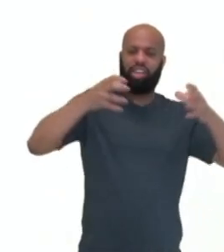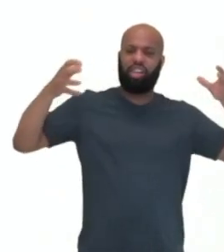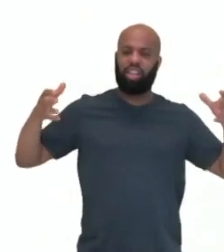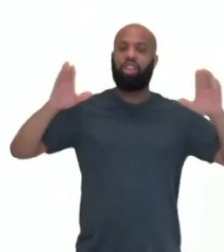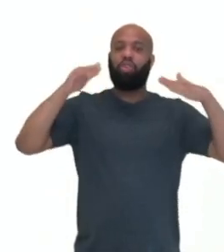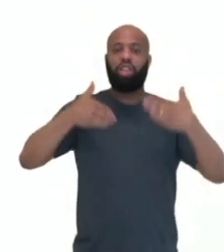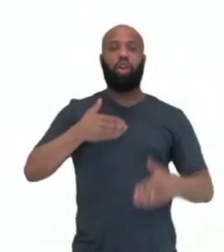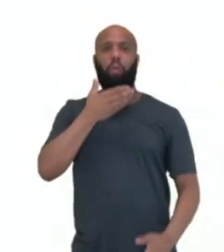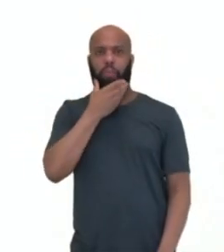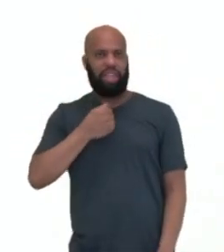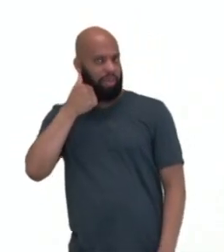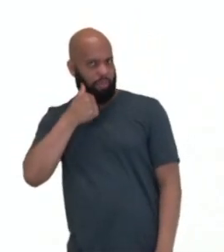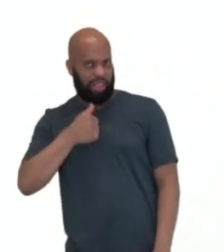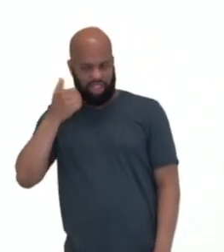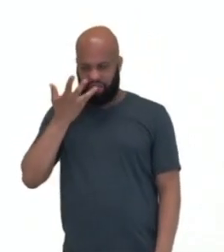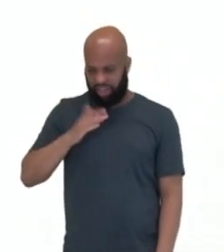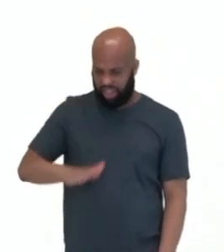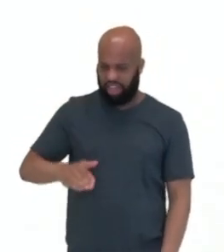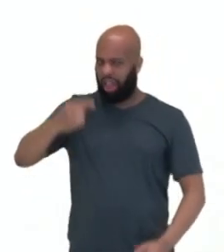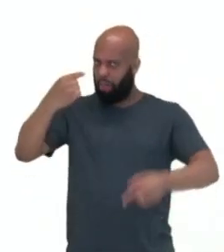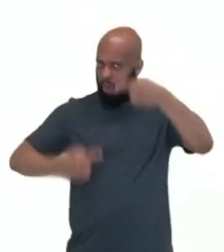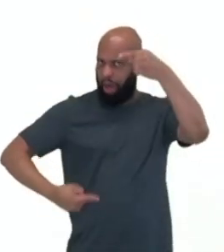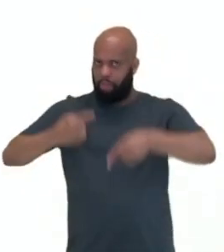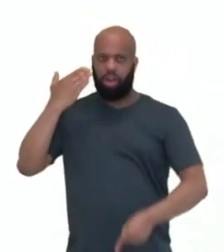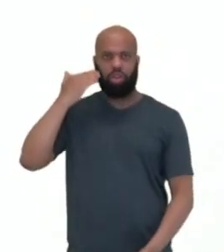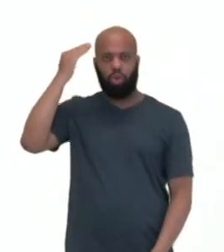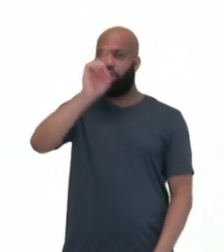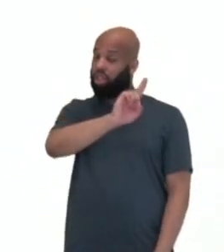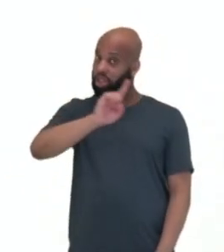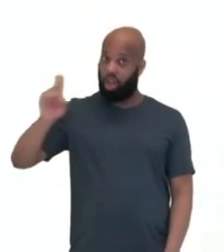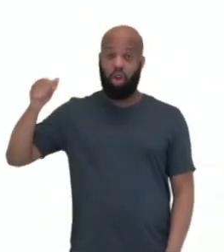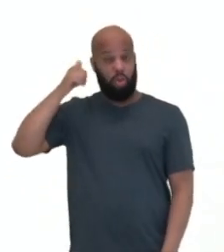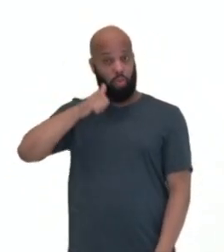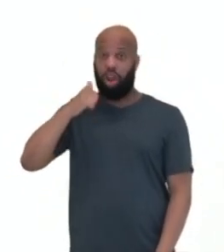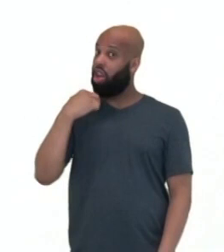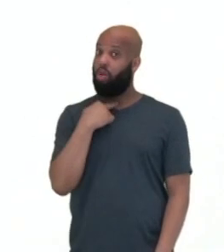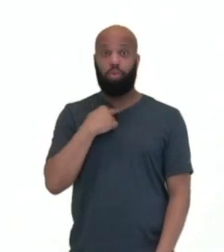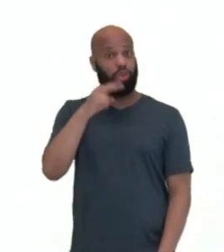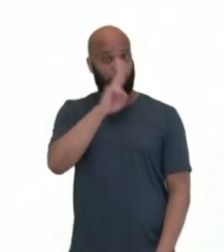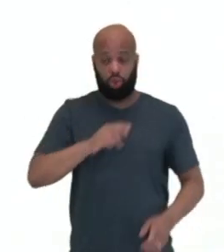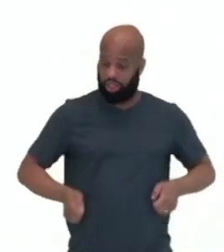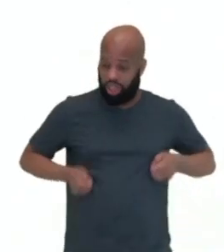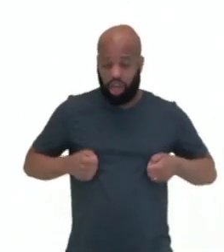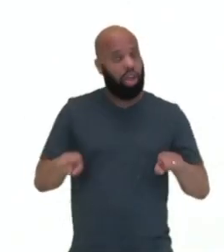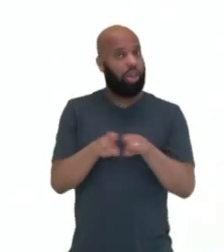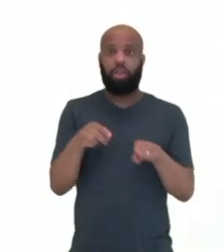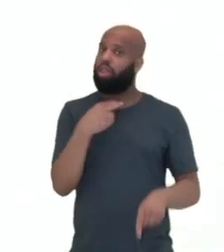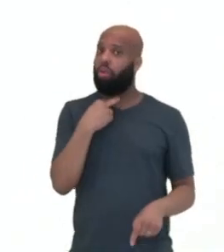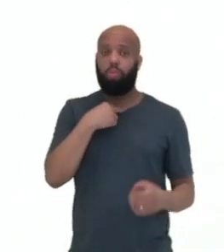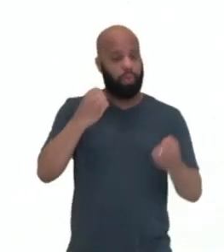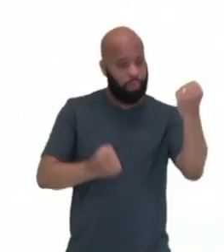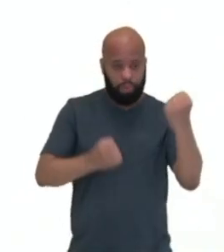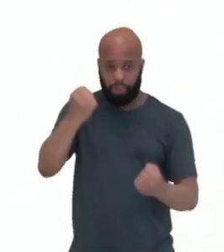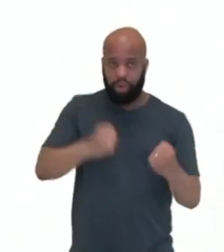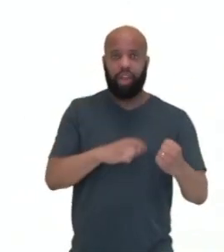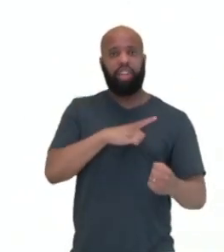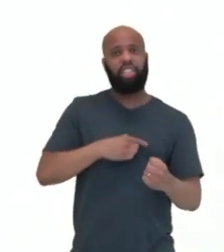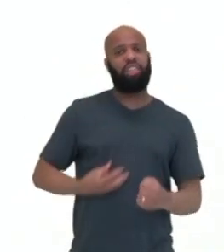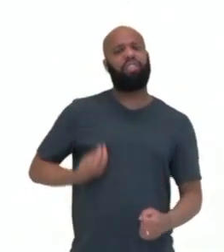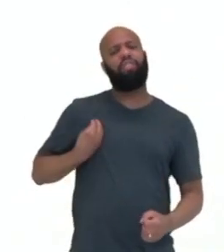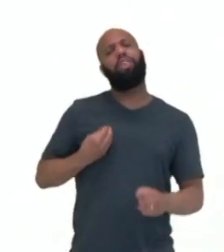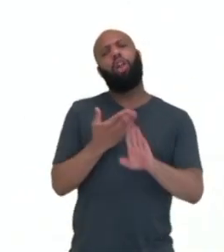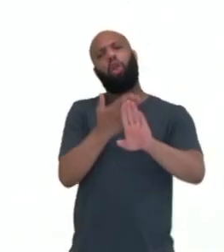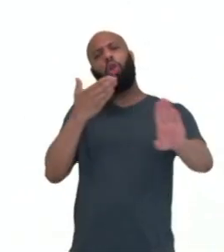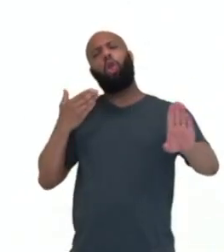discutiam com adultos. Mulheres não usavam calças compridas nem dirigiam automóveis. E vivíamos tão longe de tudo